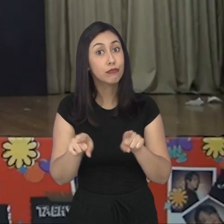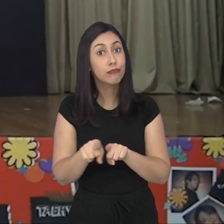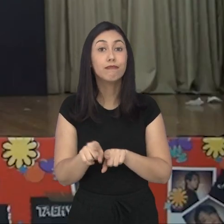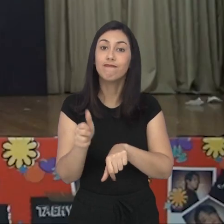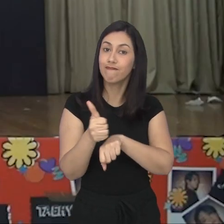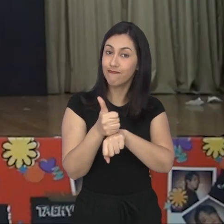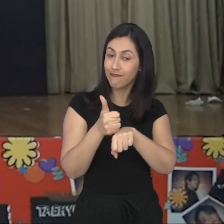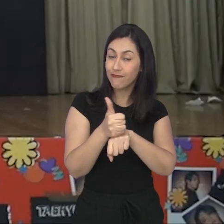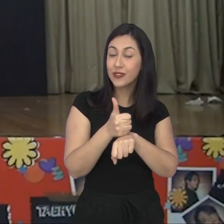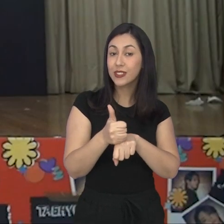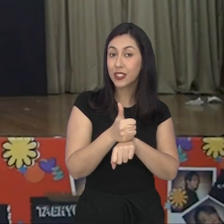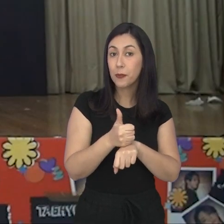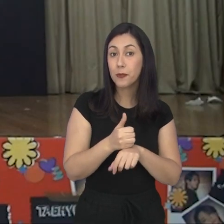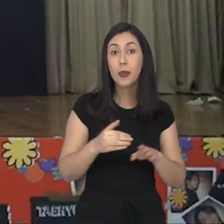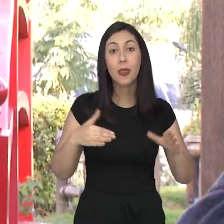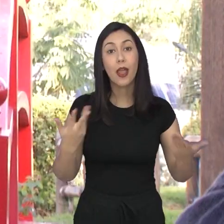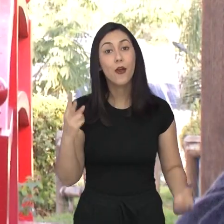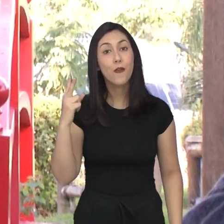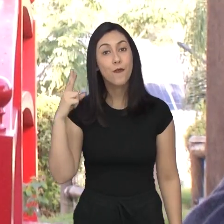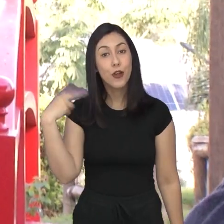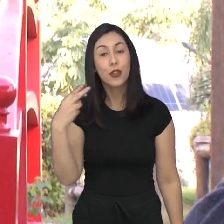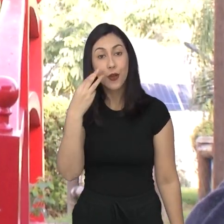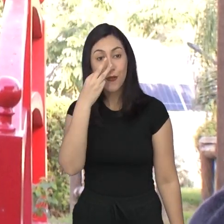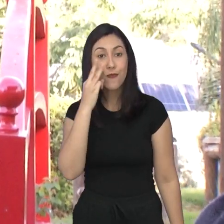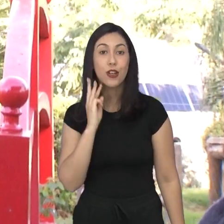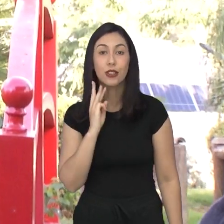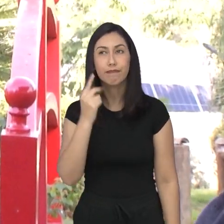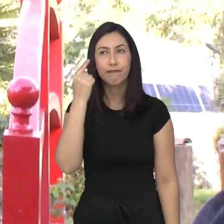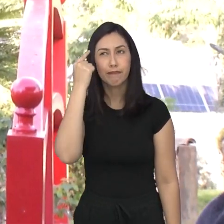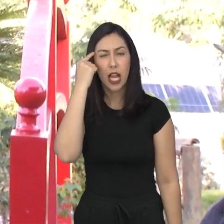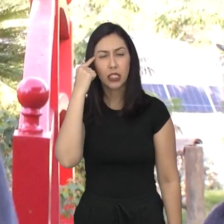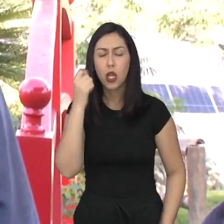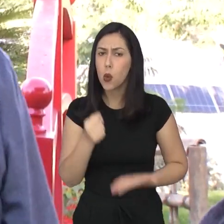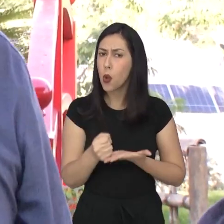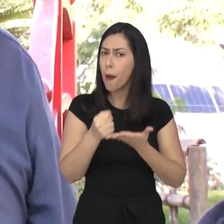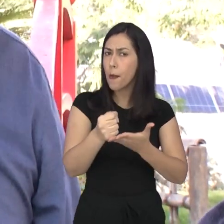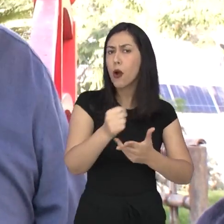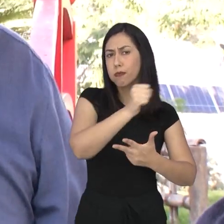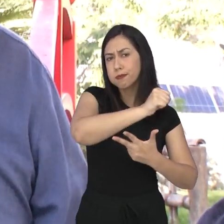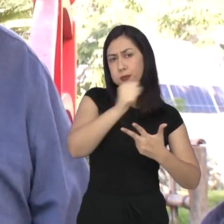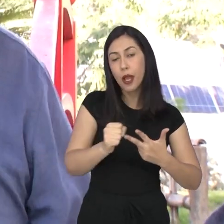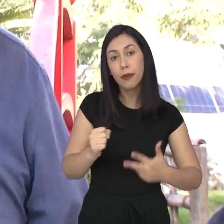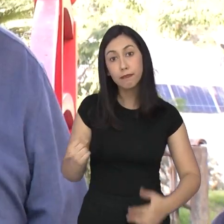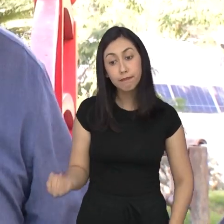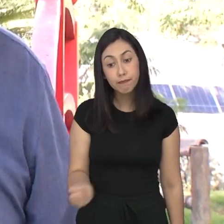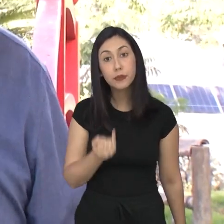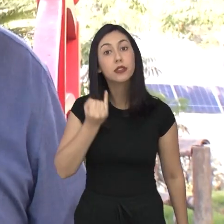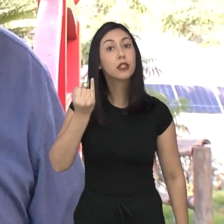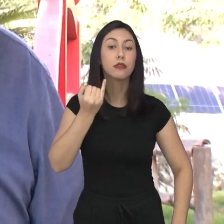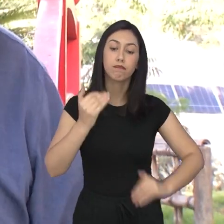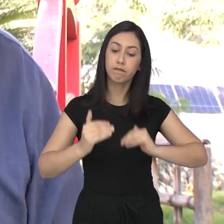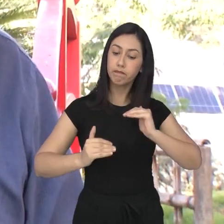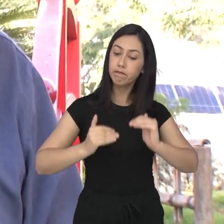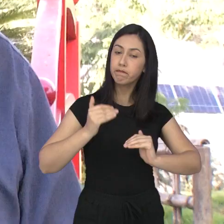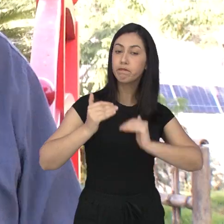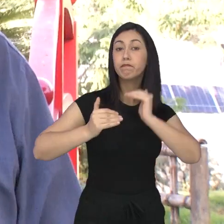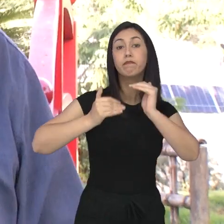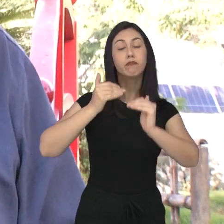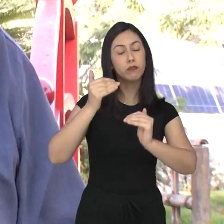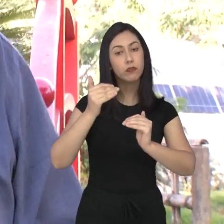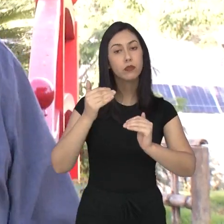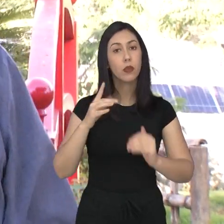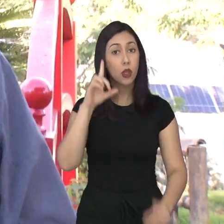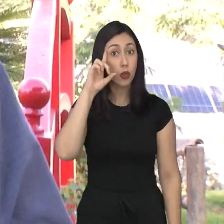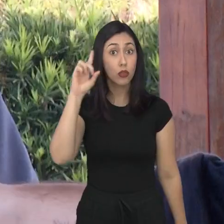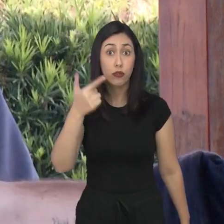diversão ou até mesmo profissão. E para o vereador Walter Hayashi, o apoio do poder público é essencial para o